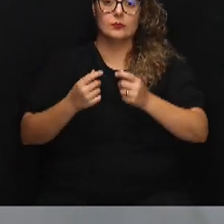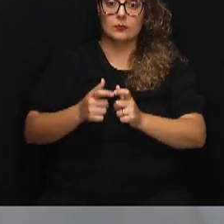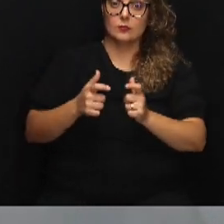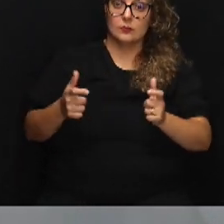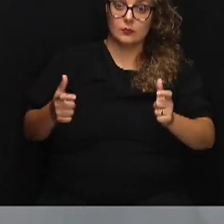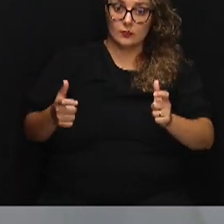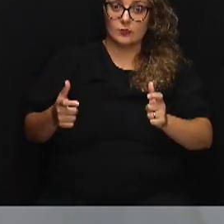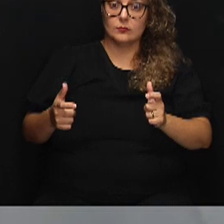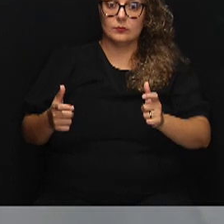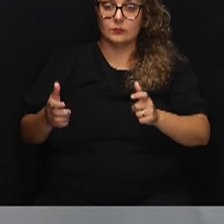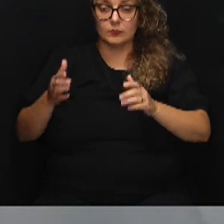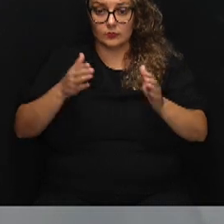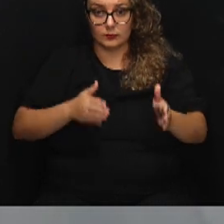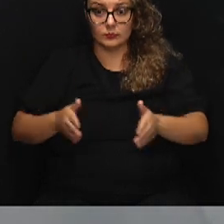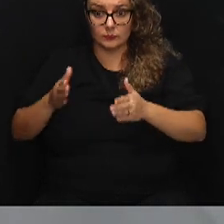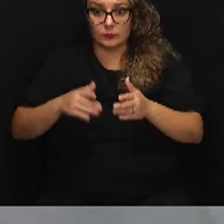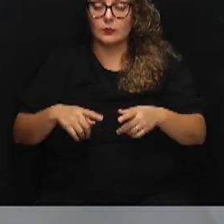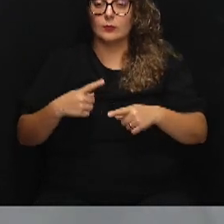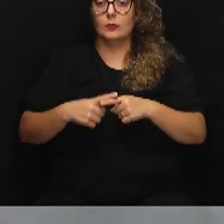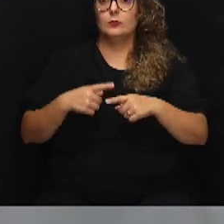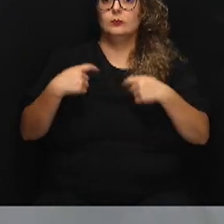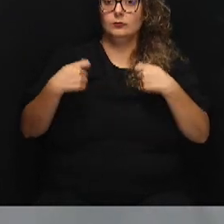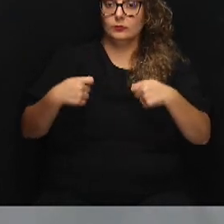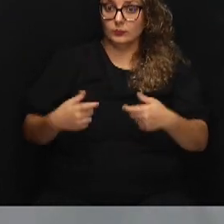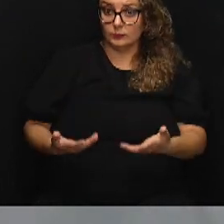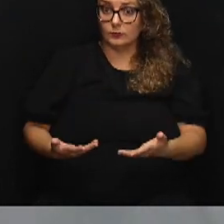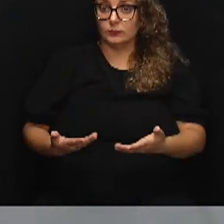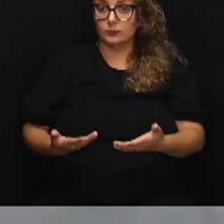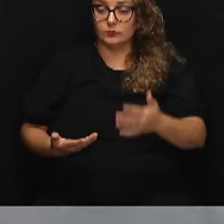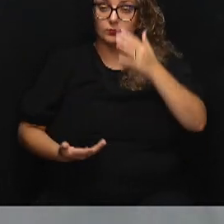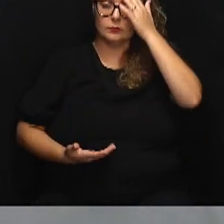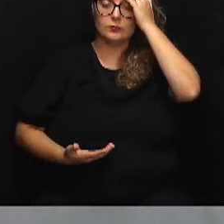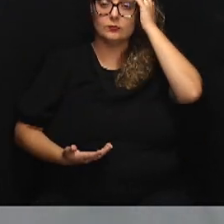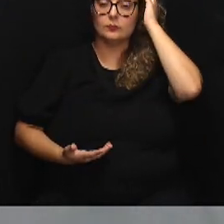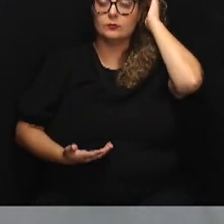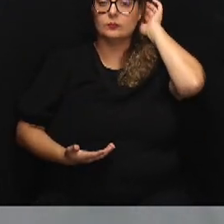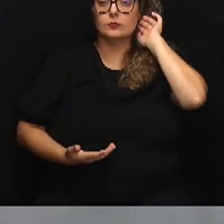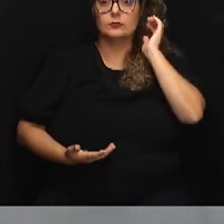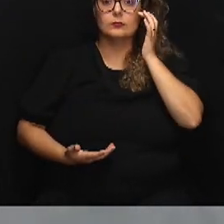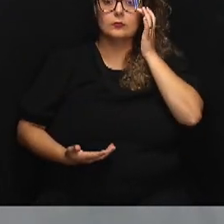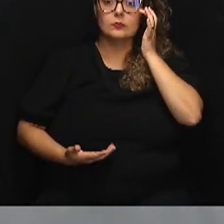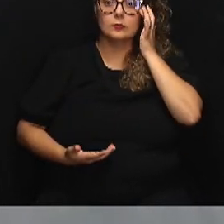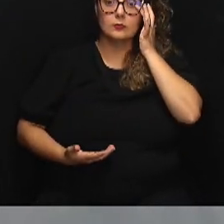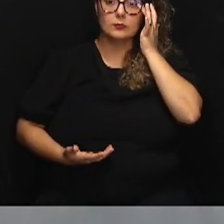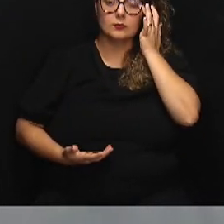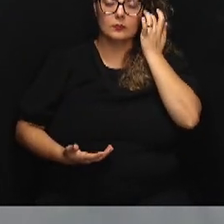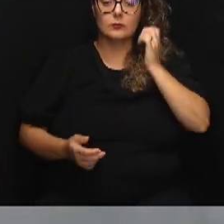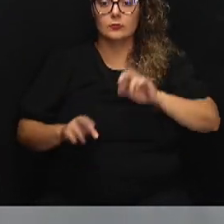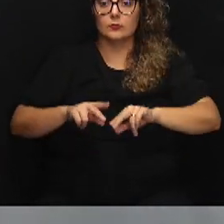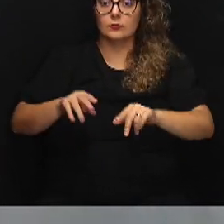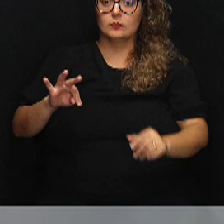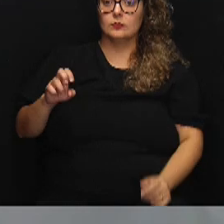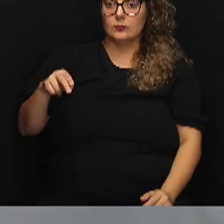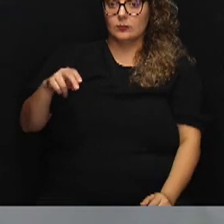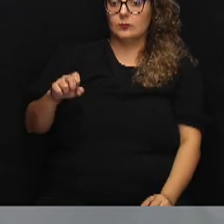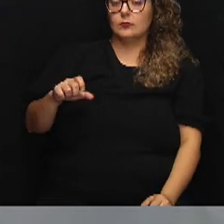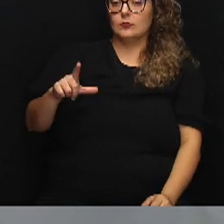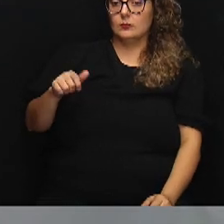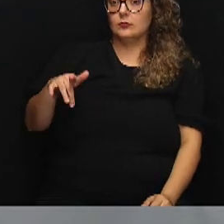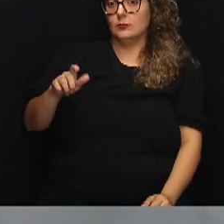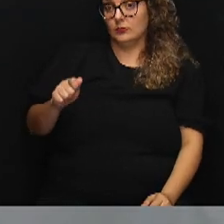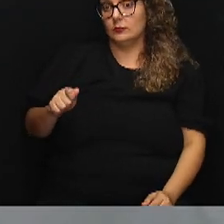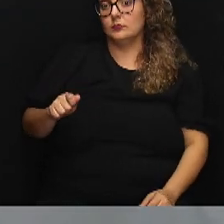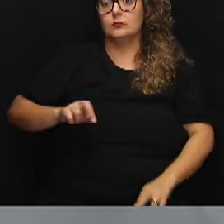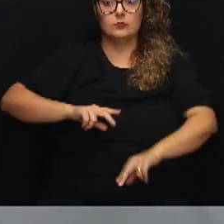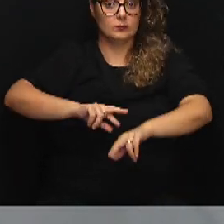de produção, porque nós precisamos, com o tempo, produzir milhares de toneladas ou dezenas de milhares de